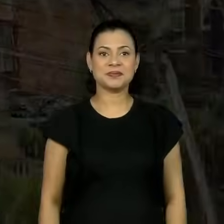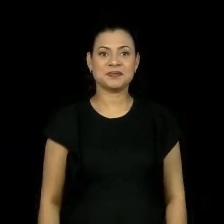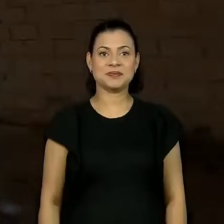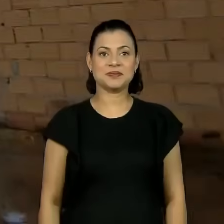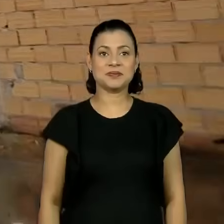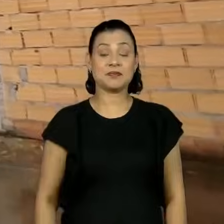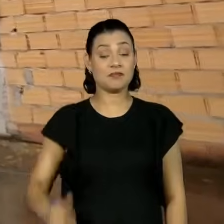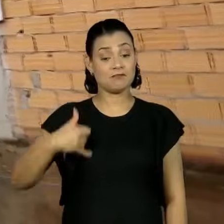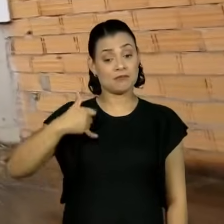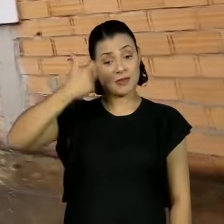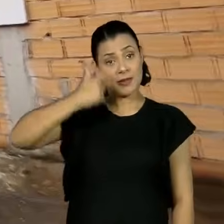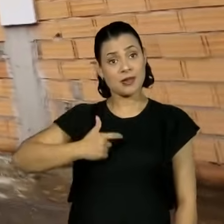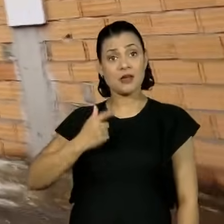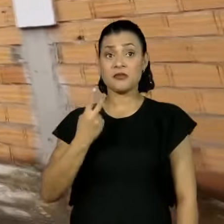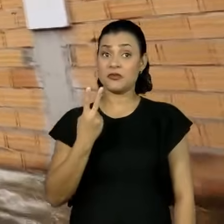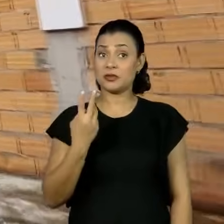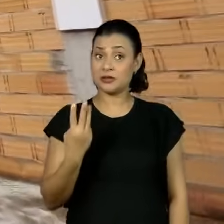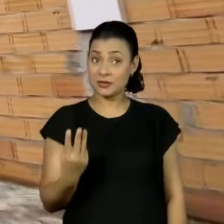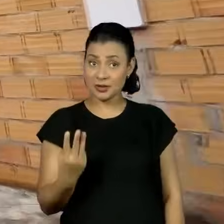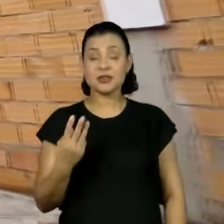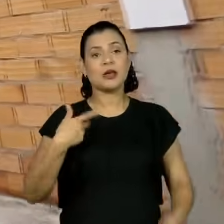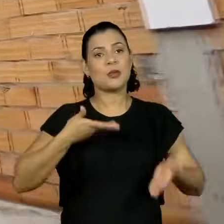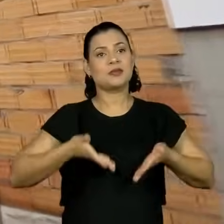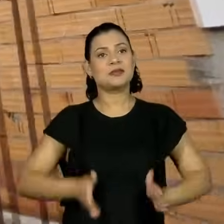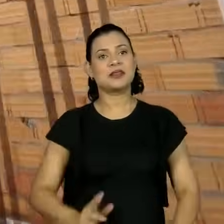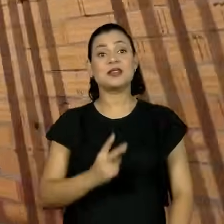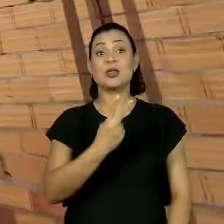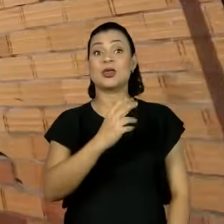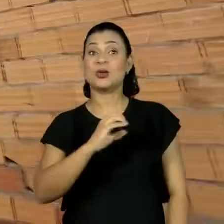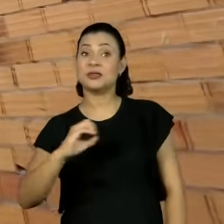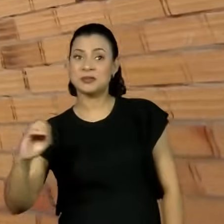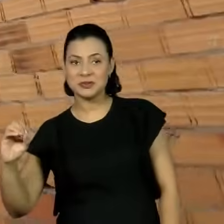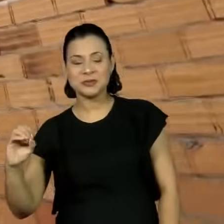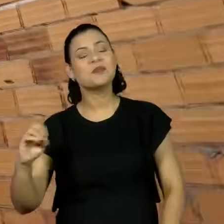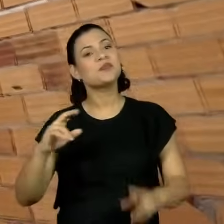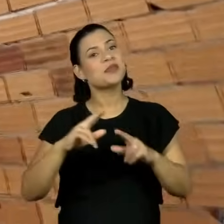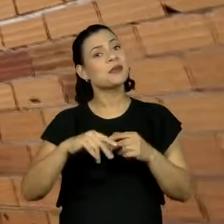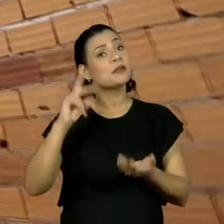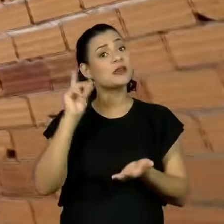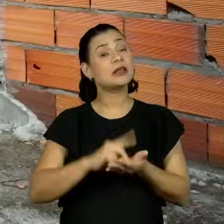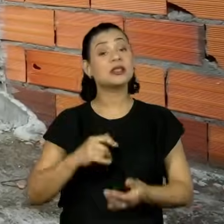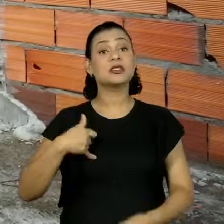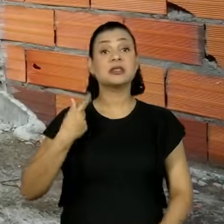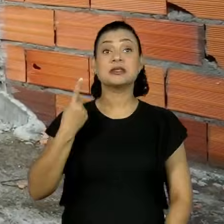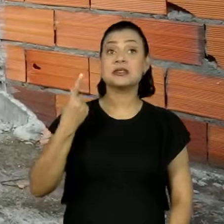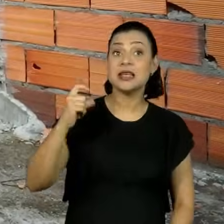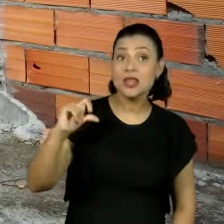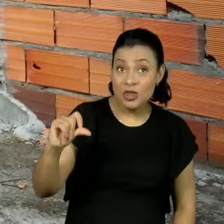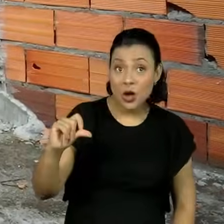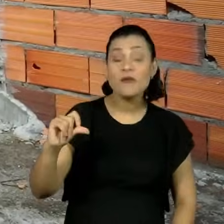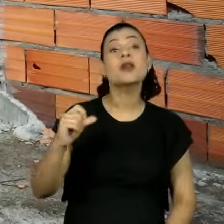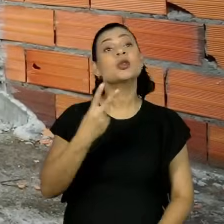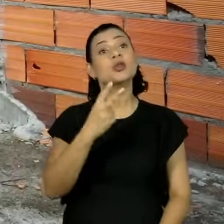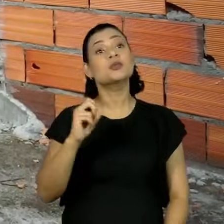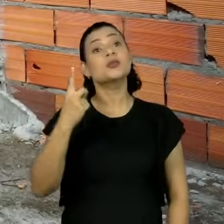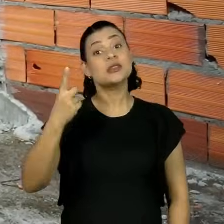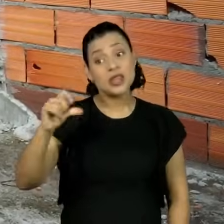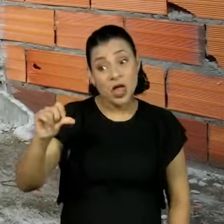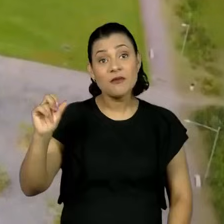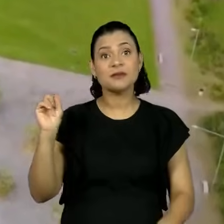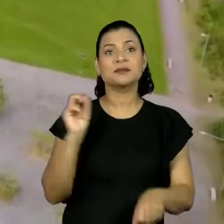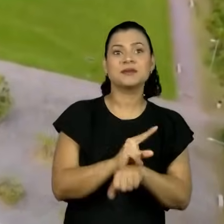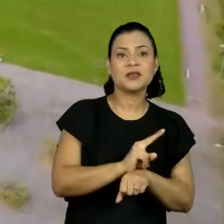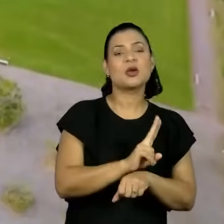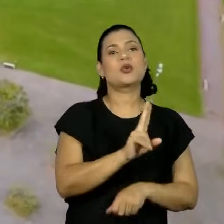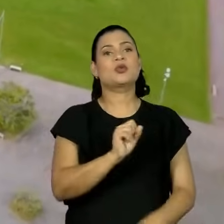Tenho 23 anos, né? Nasci no ano 2000 e eu fui me tornar o Chavoso da USP só com 19, a partir de 2019, né? Eu tinha entrado